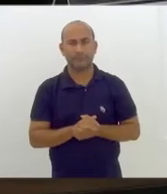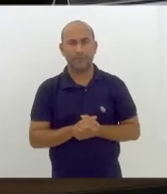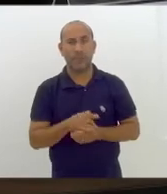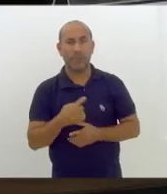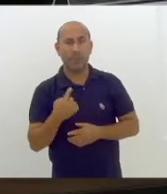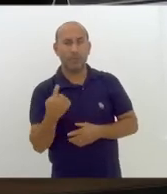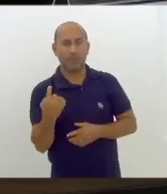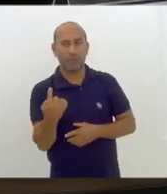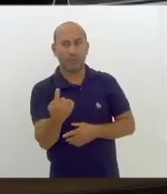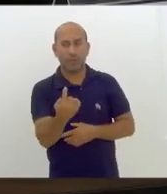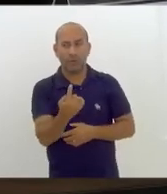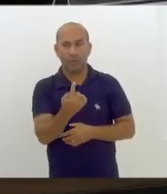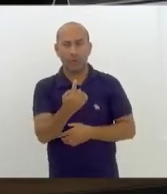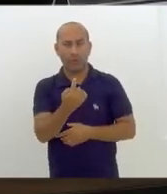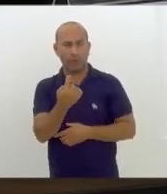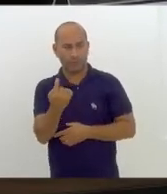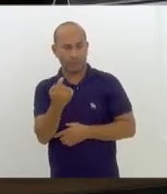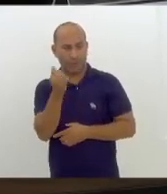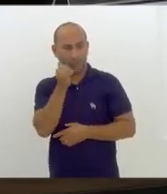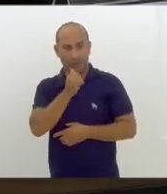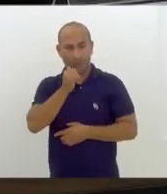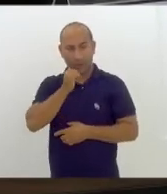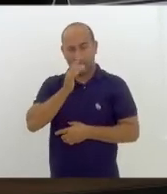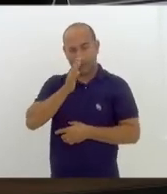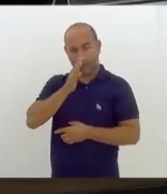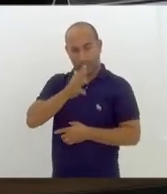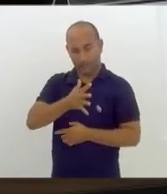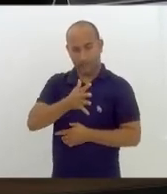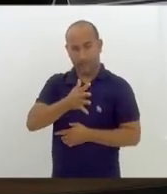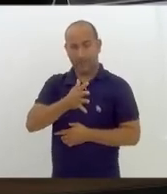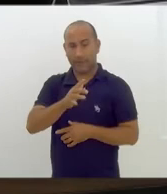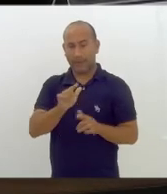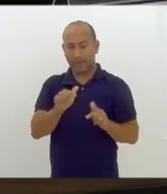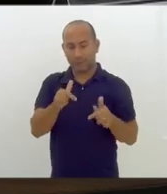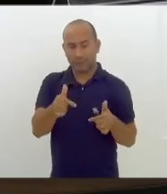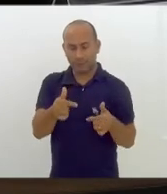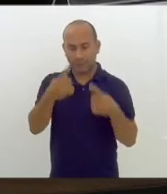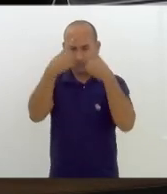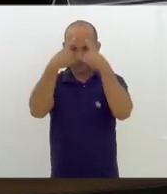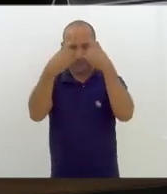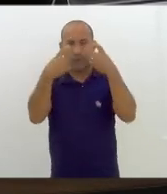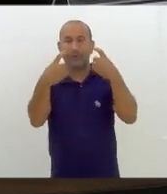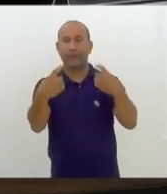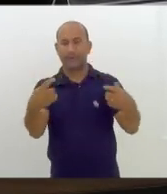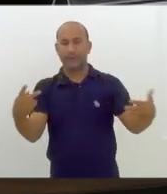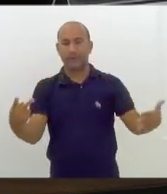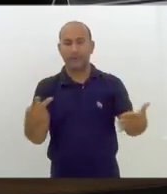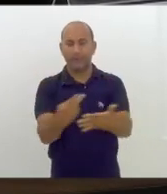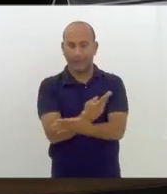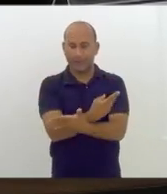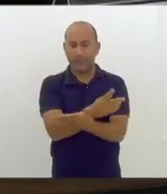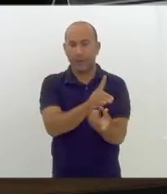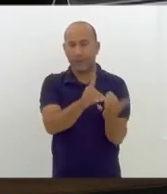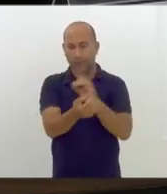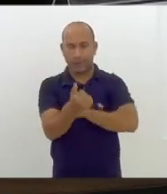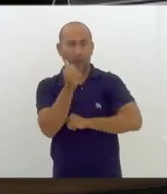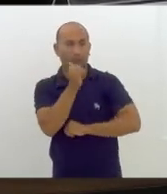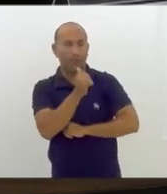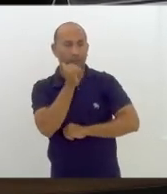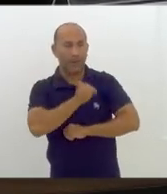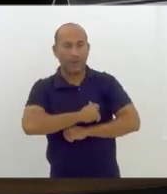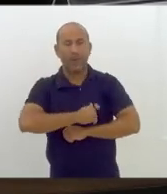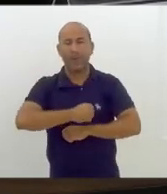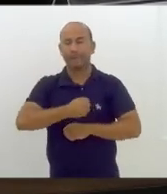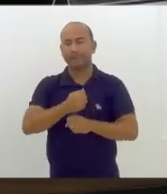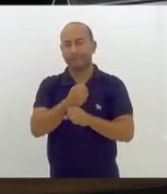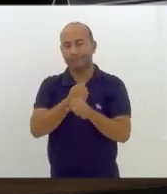Nós, mulheres, denunciamos as diversas formas de violências cometidas contra nós há séculos,